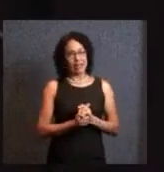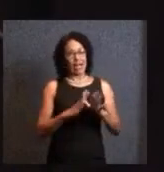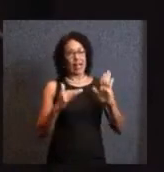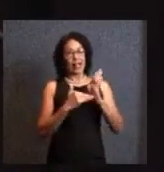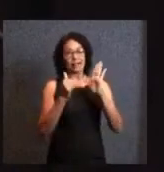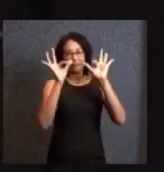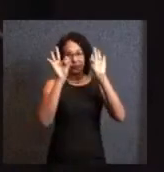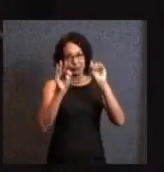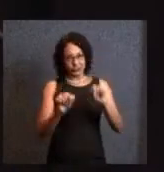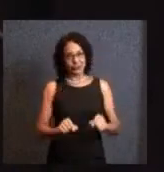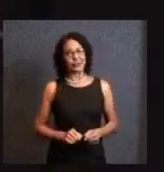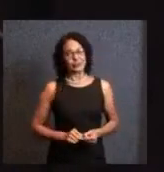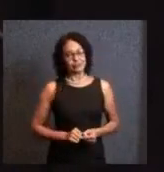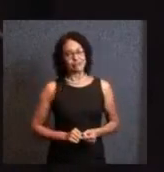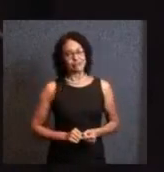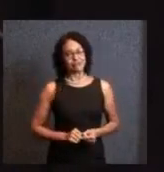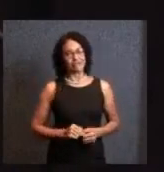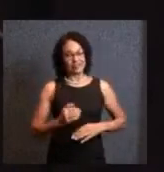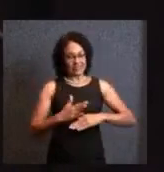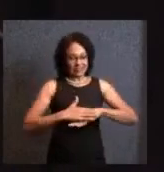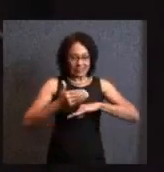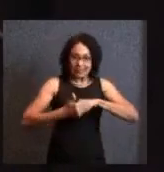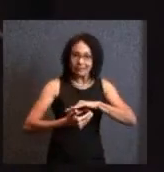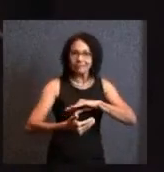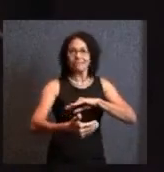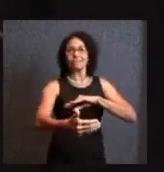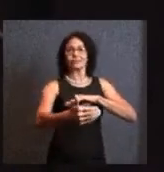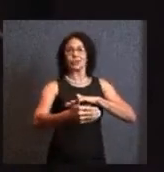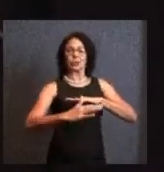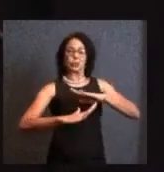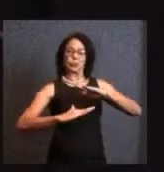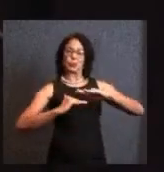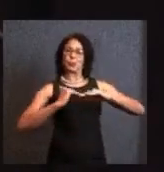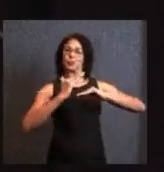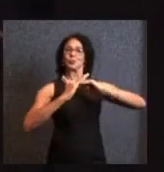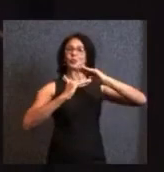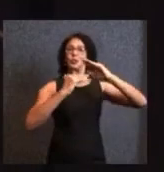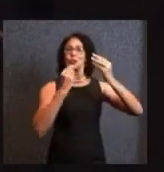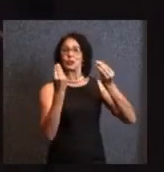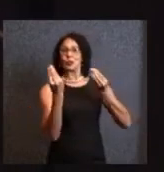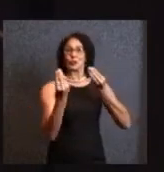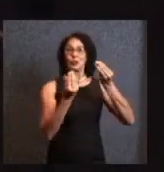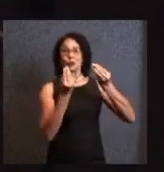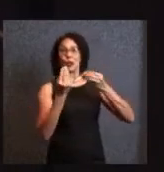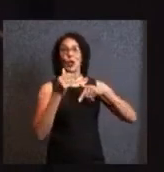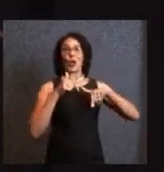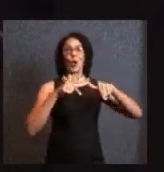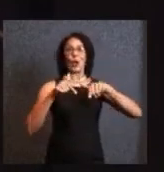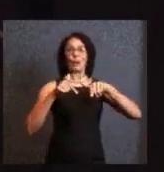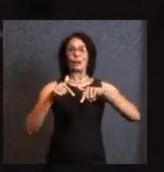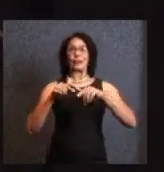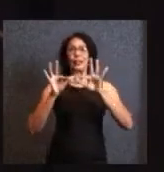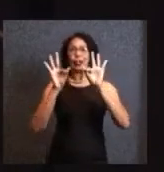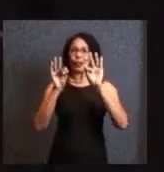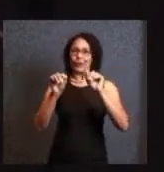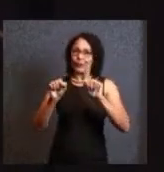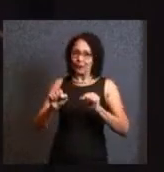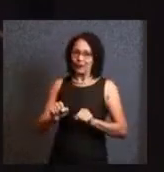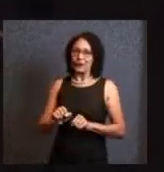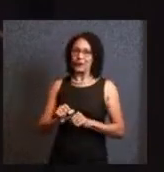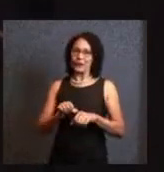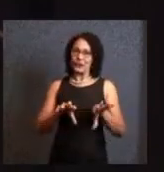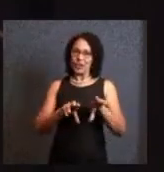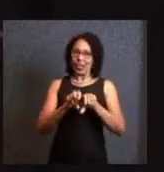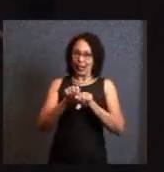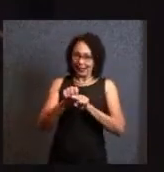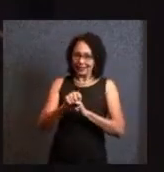finais. Essa construção de como trabalhar com os anos finais, né,